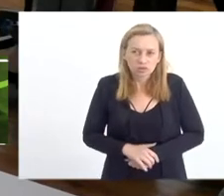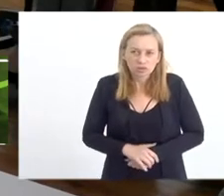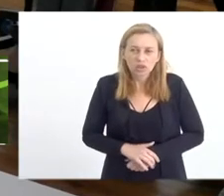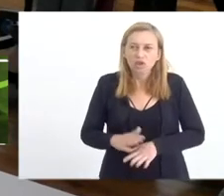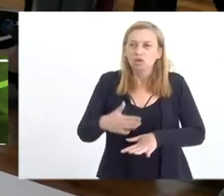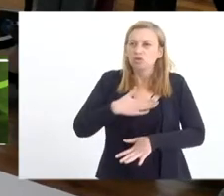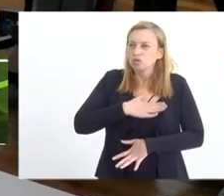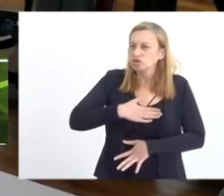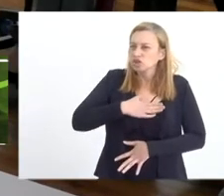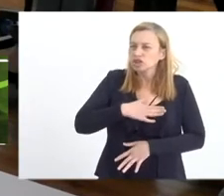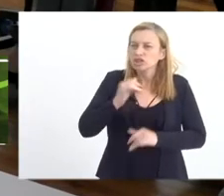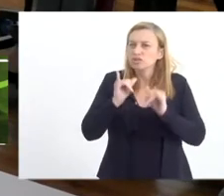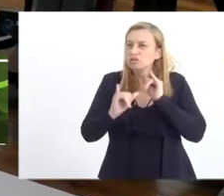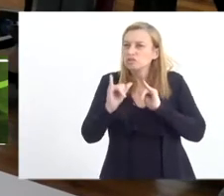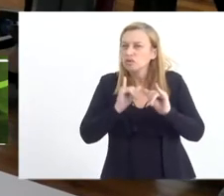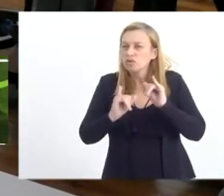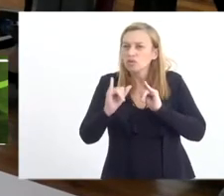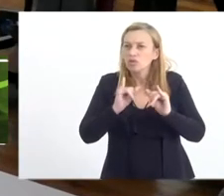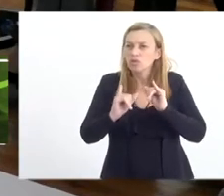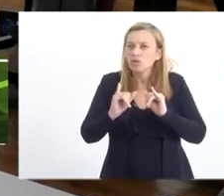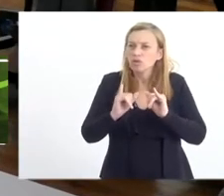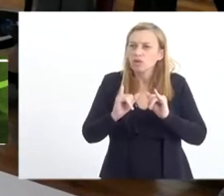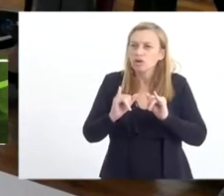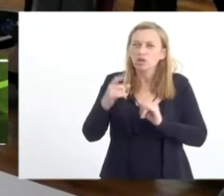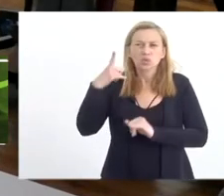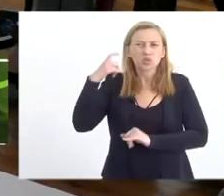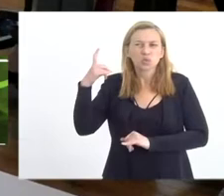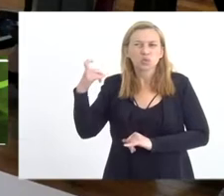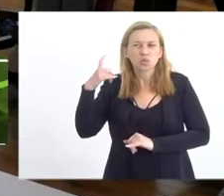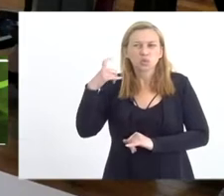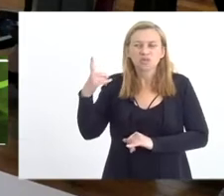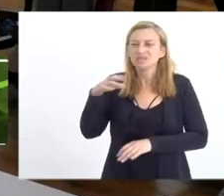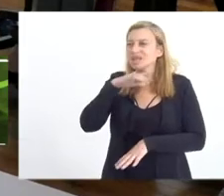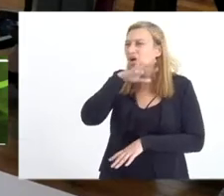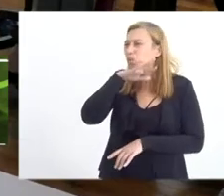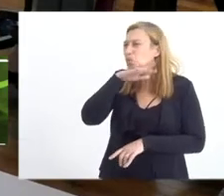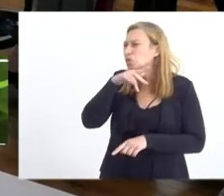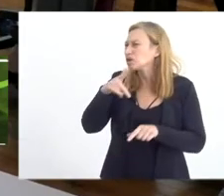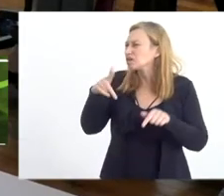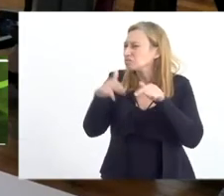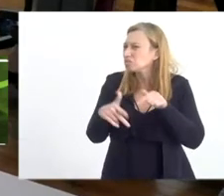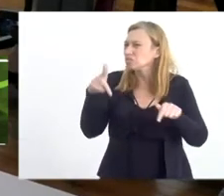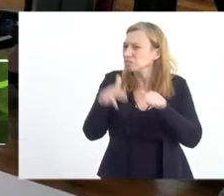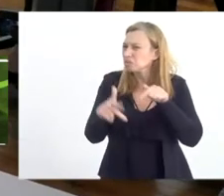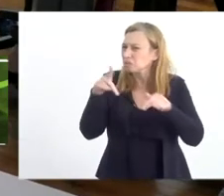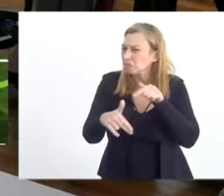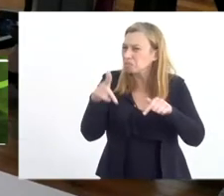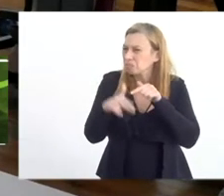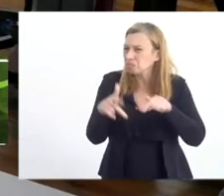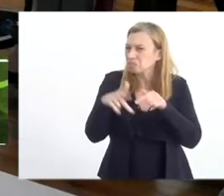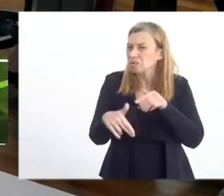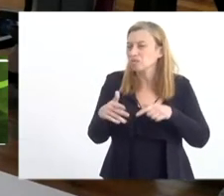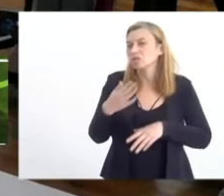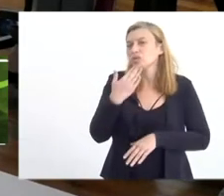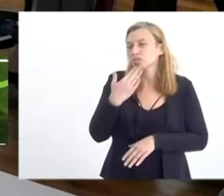Eu gostaria de informar que o áudio do senhor está falhando, se o senhor puder repetir a sua fala.